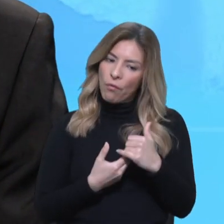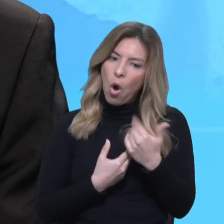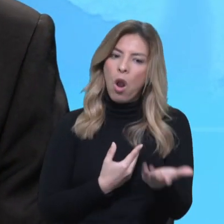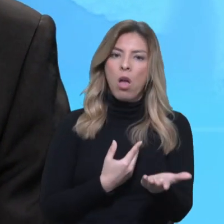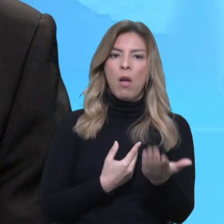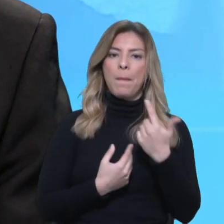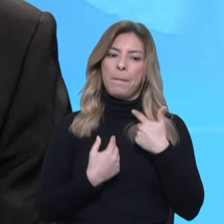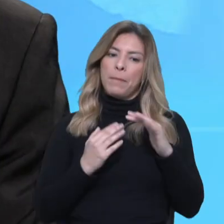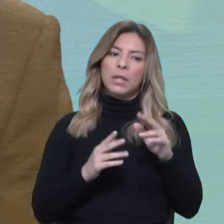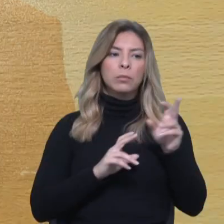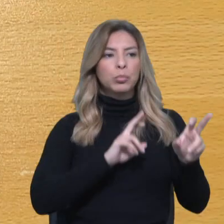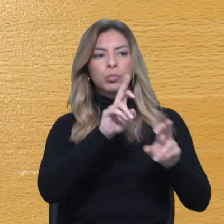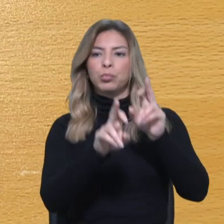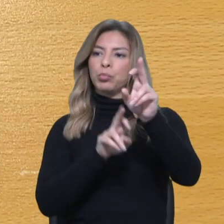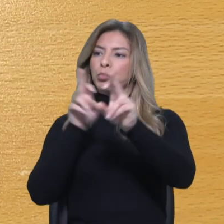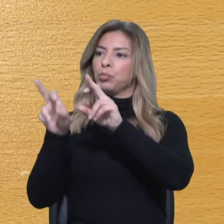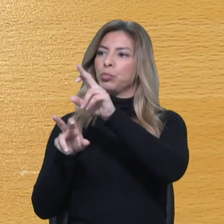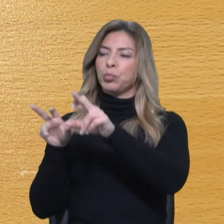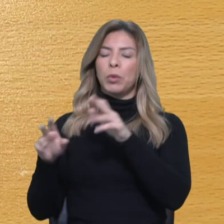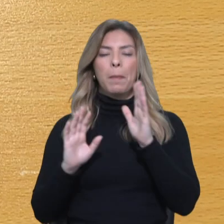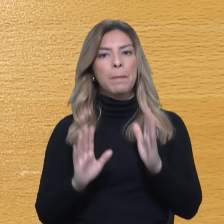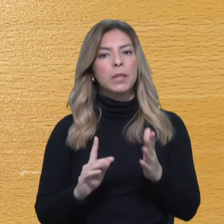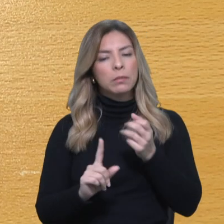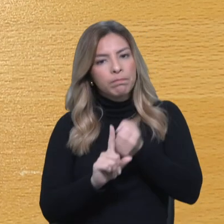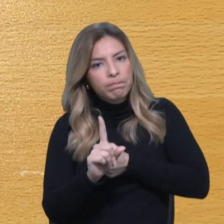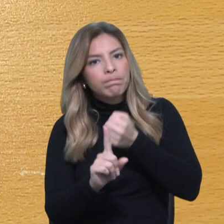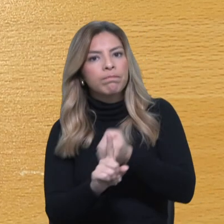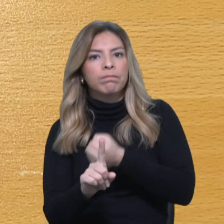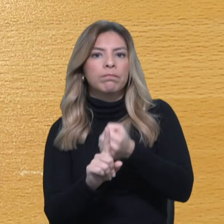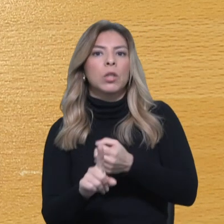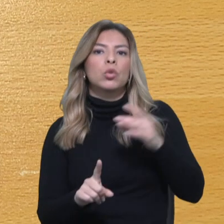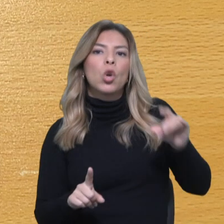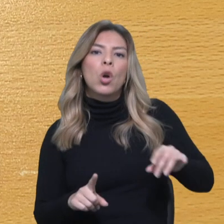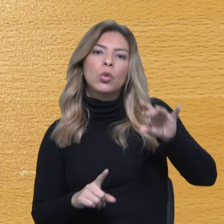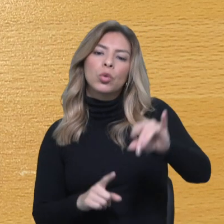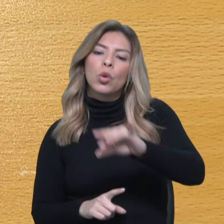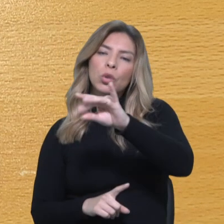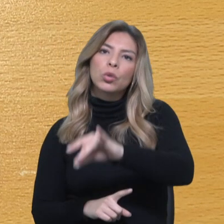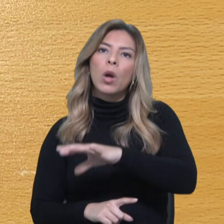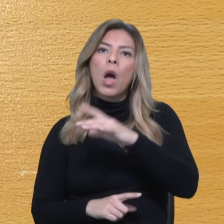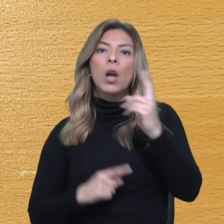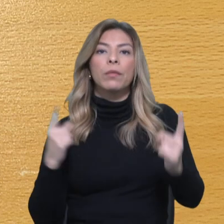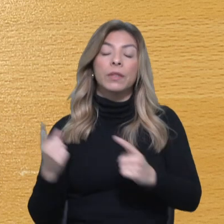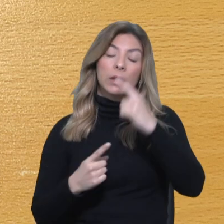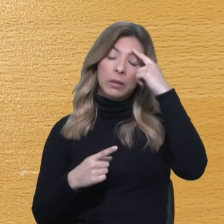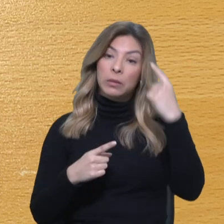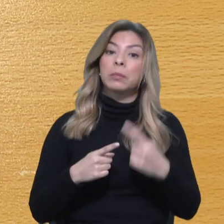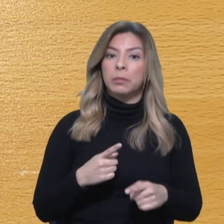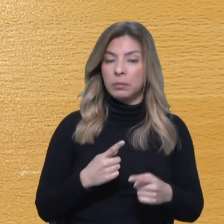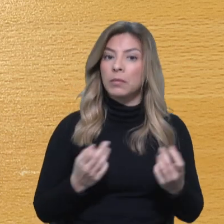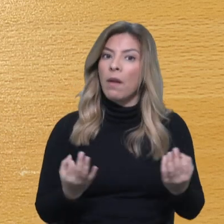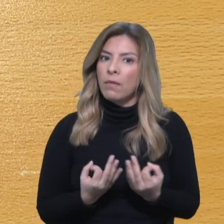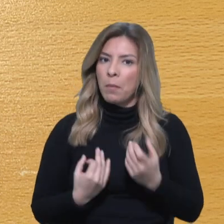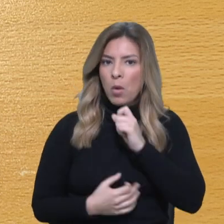as periferias e partir em direção a lugares muitas vezes inóspitos. Isso penso que é